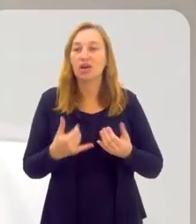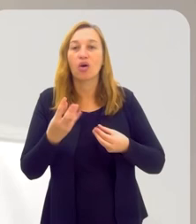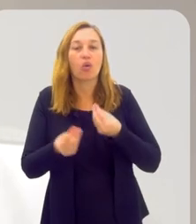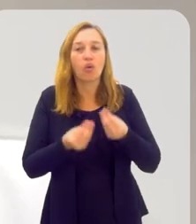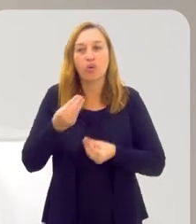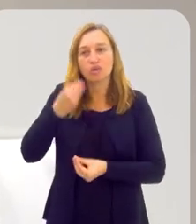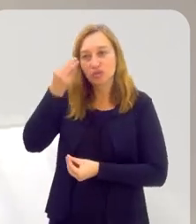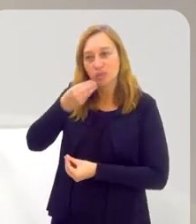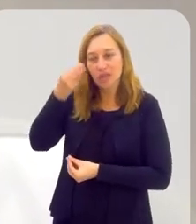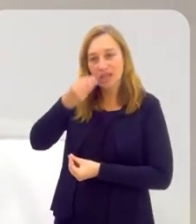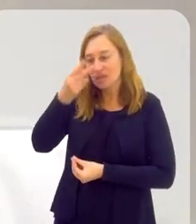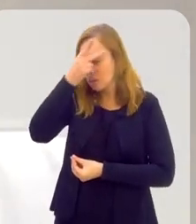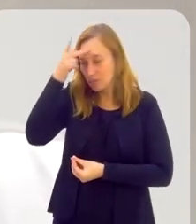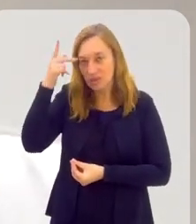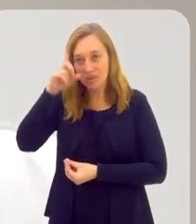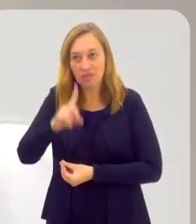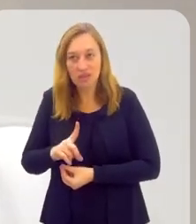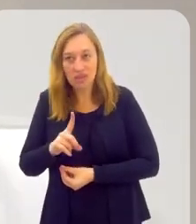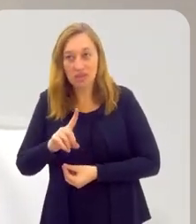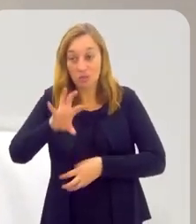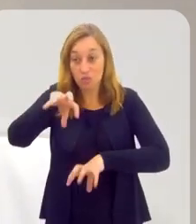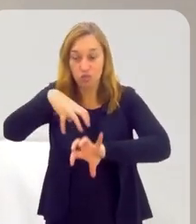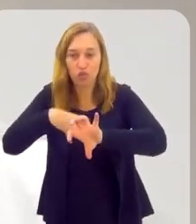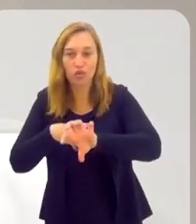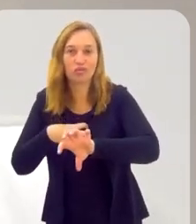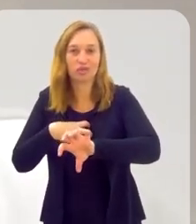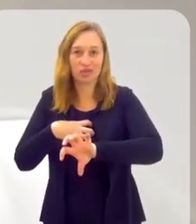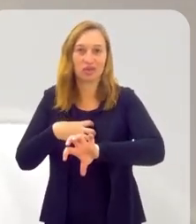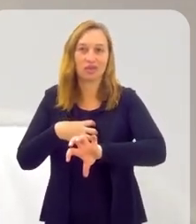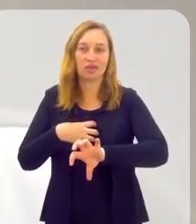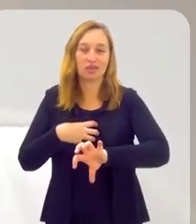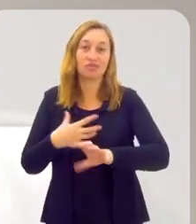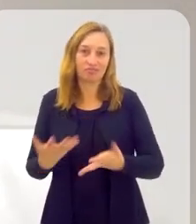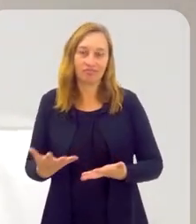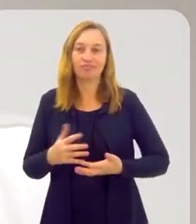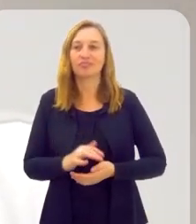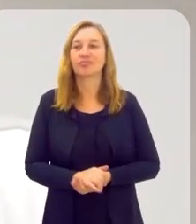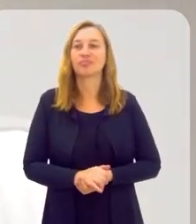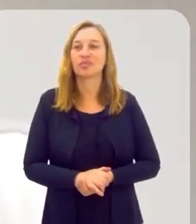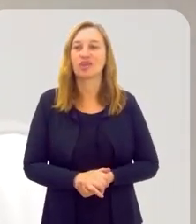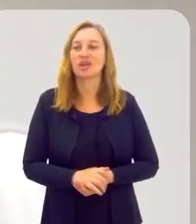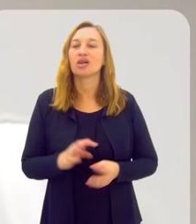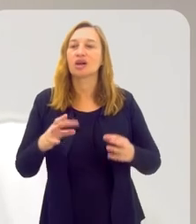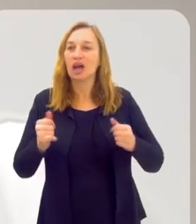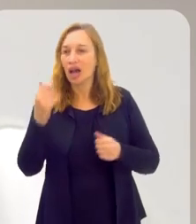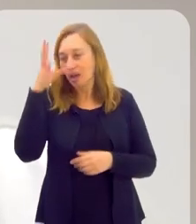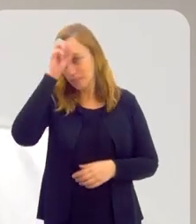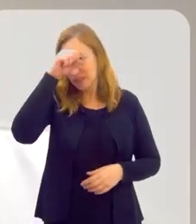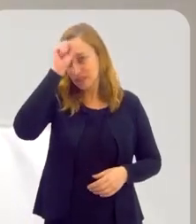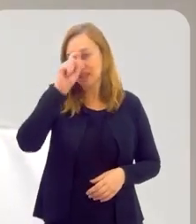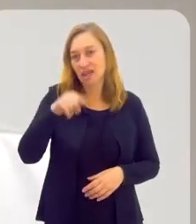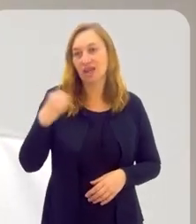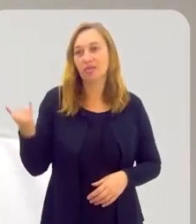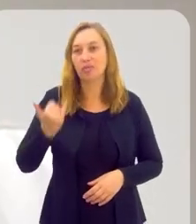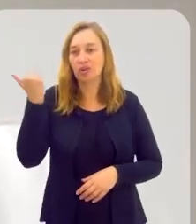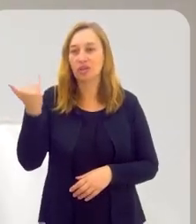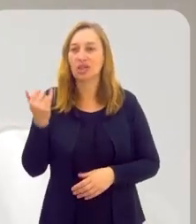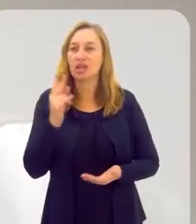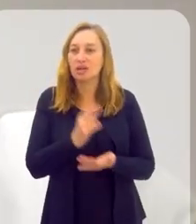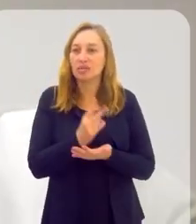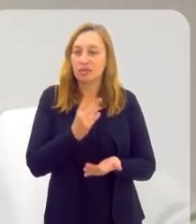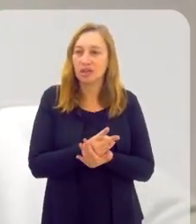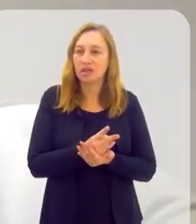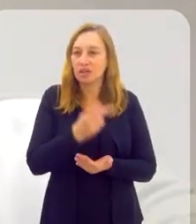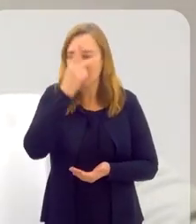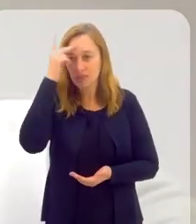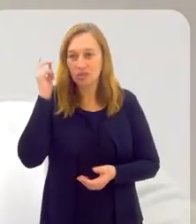pela experiência de alguém com deficiência, pelas dificuldades de alguém com deficiência, mas acima de tudo vão aprender uma coisa muito importante.